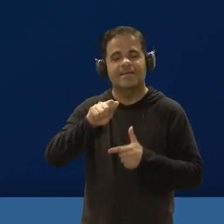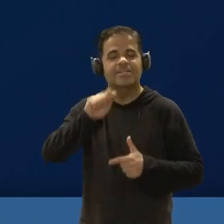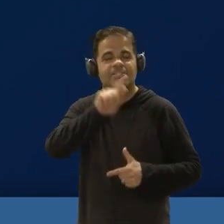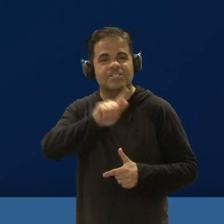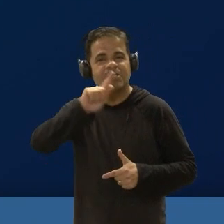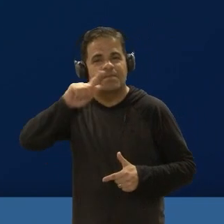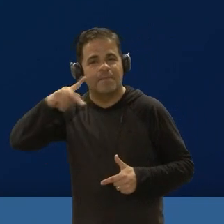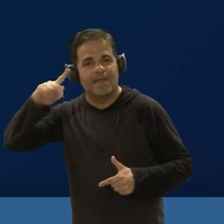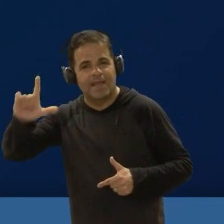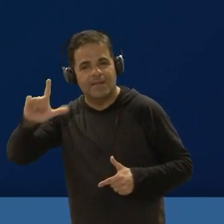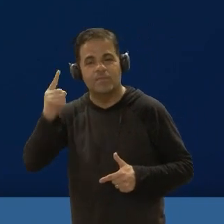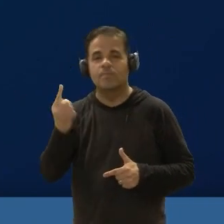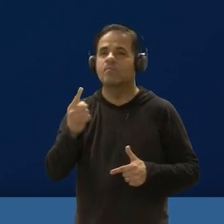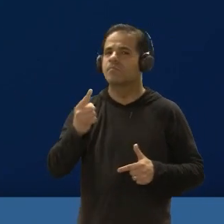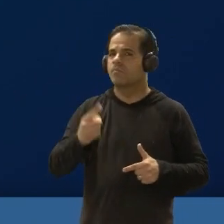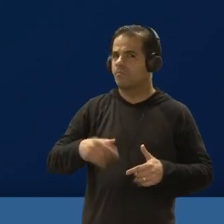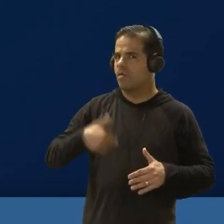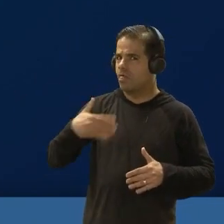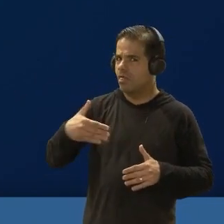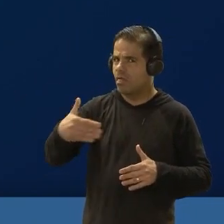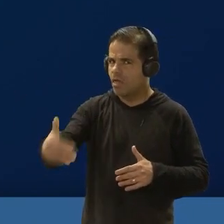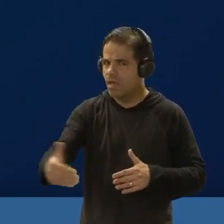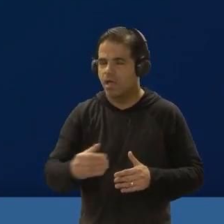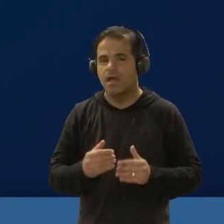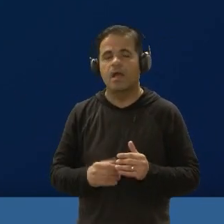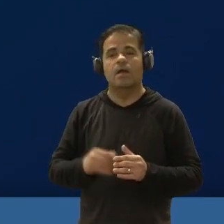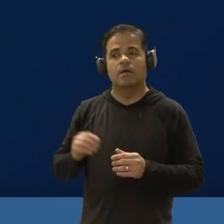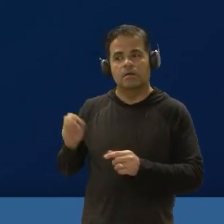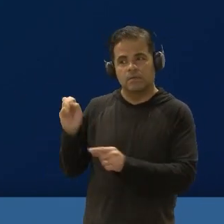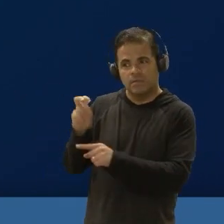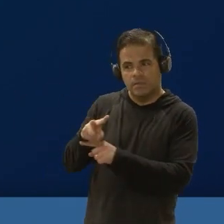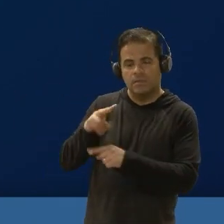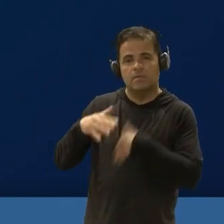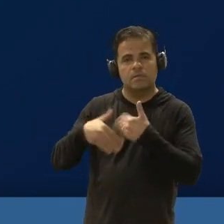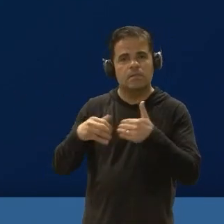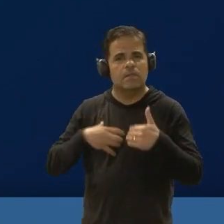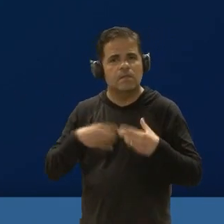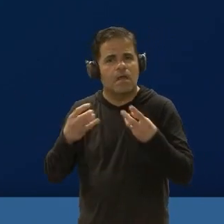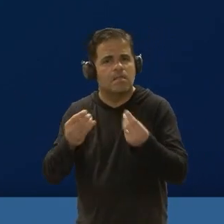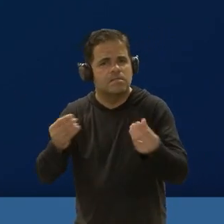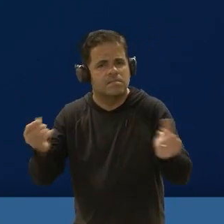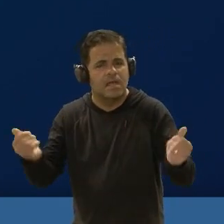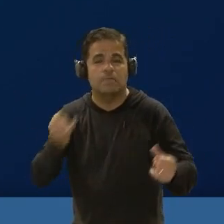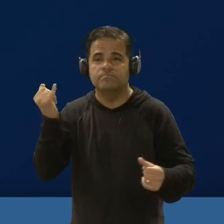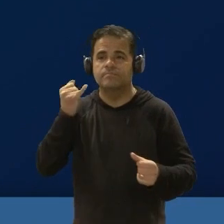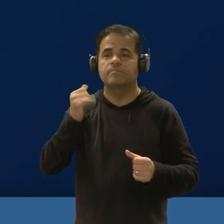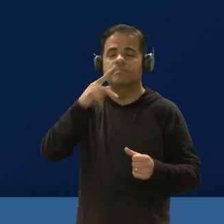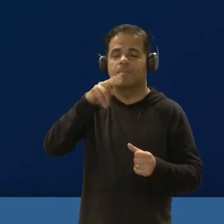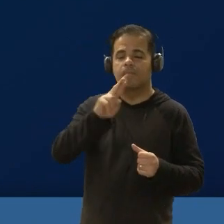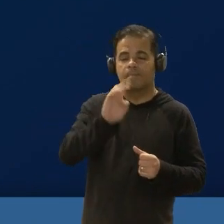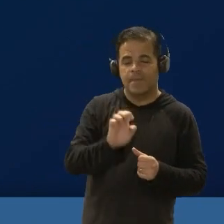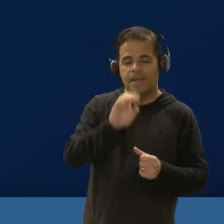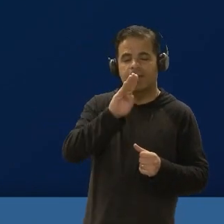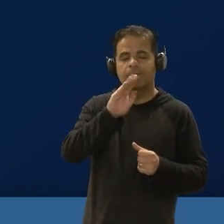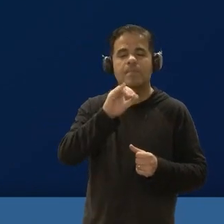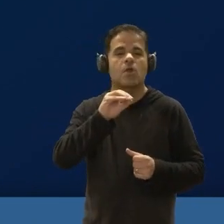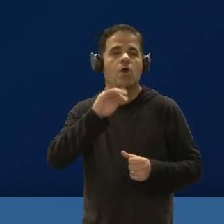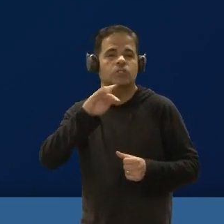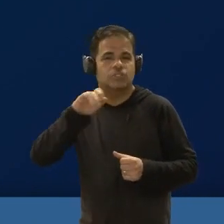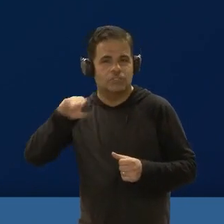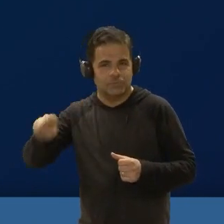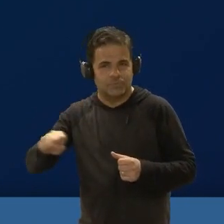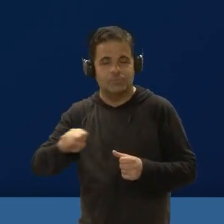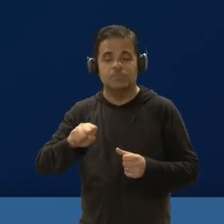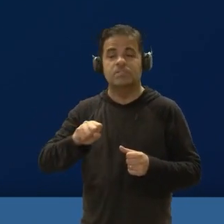GLP-1, além de ser fonte energética. Então, acabam sendo essenciais porque são pré-bióticos. E a